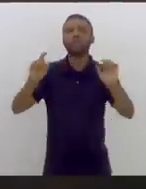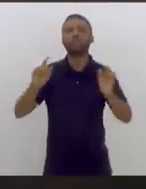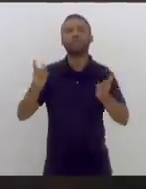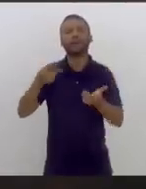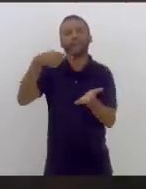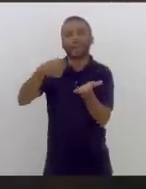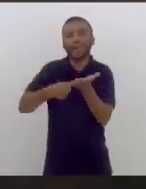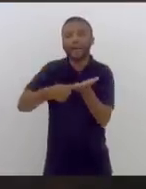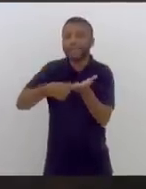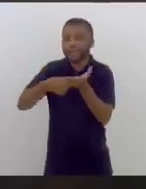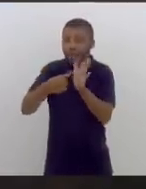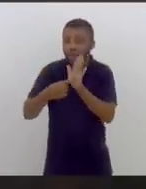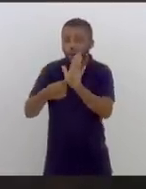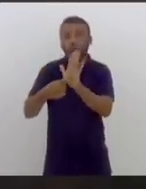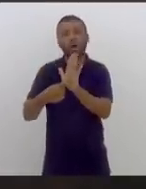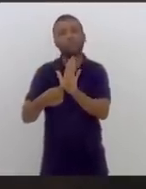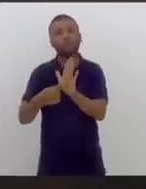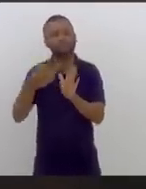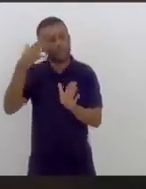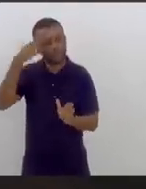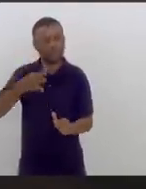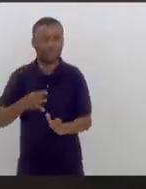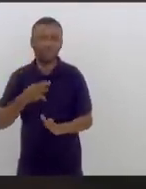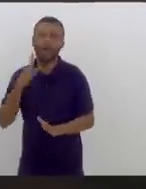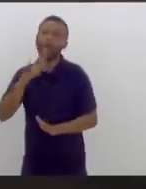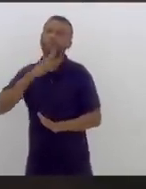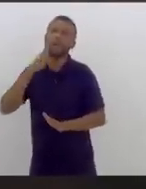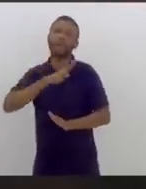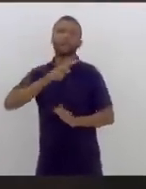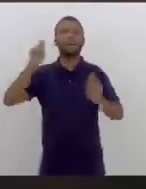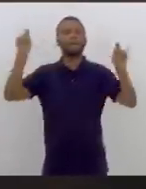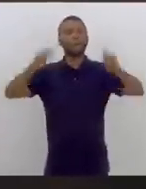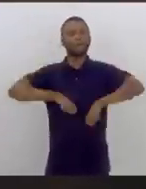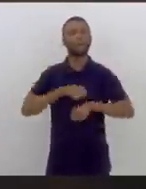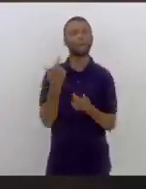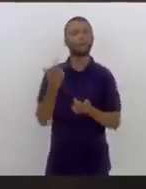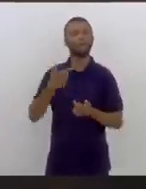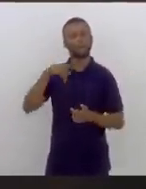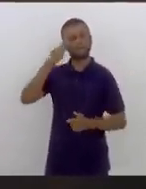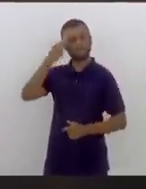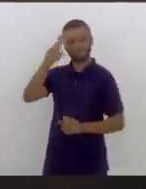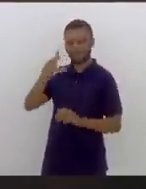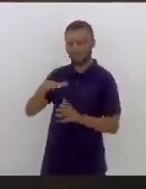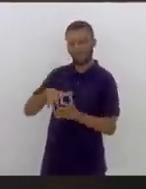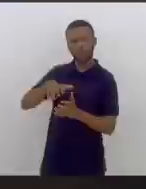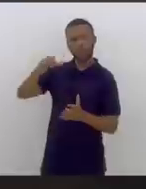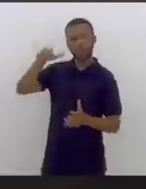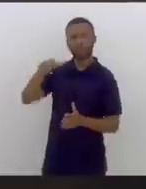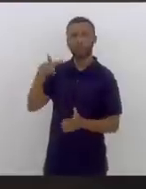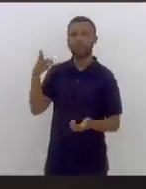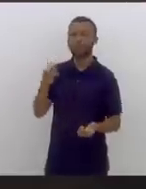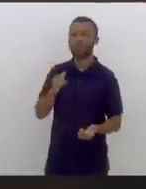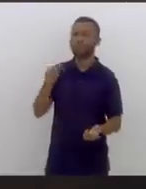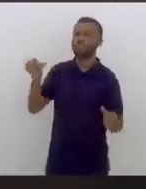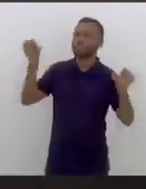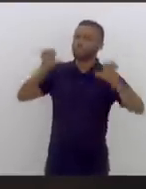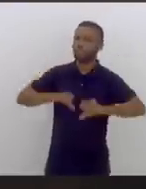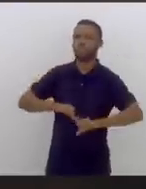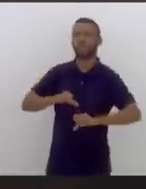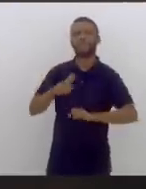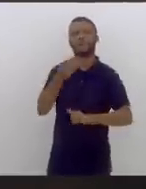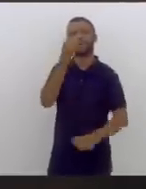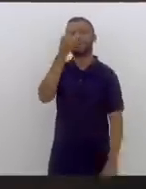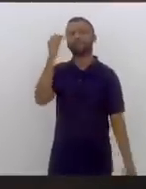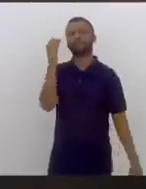essa data apareça entendeu E seja o mais breve possível para os veteranos que estão amargando entendeu porque foram deixados